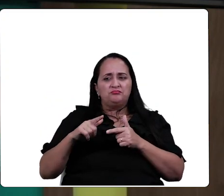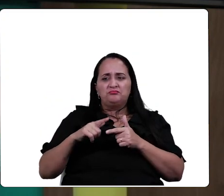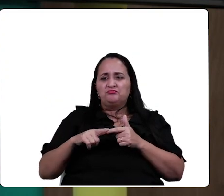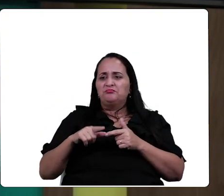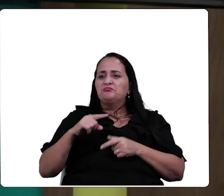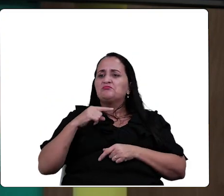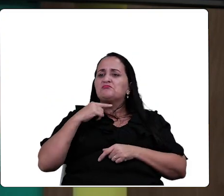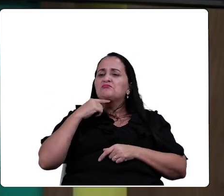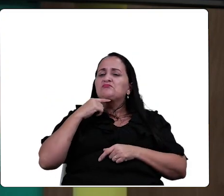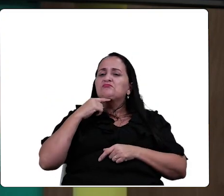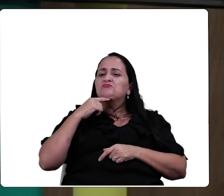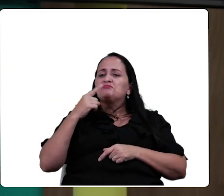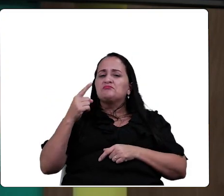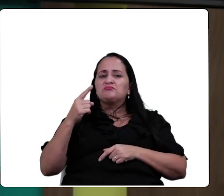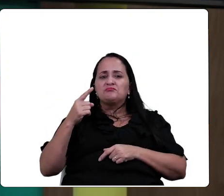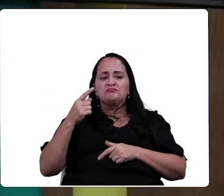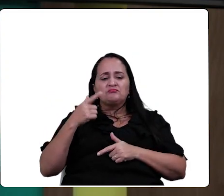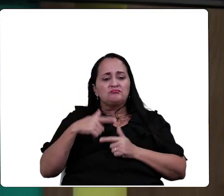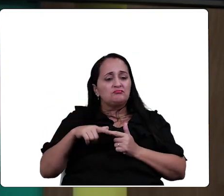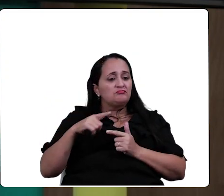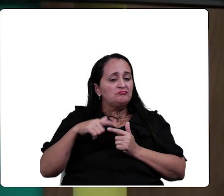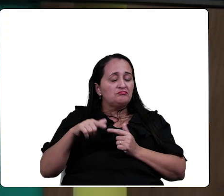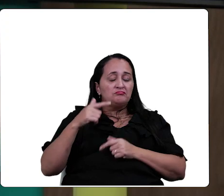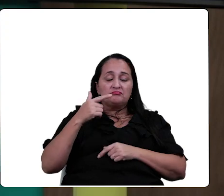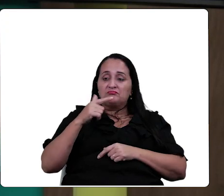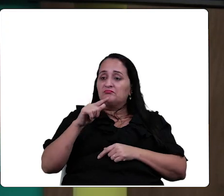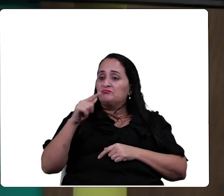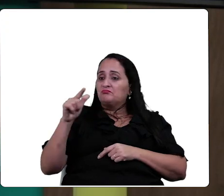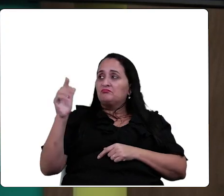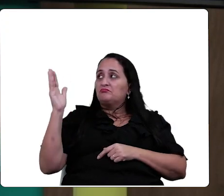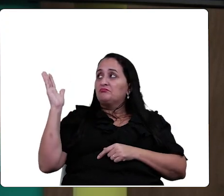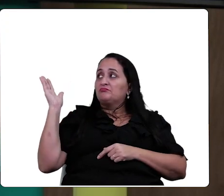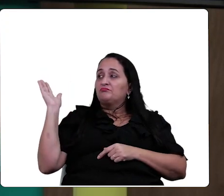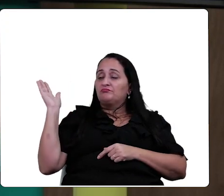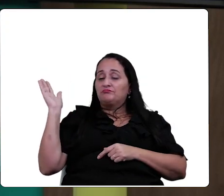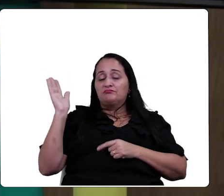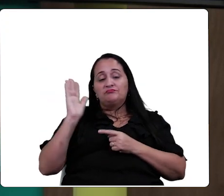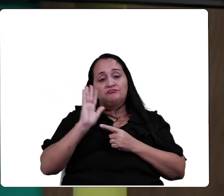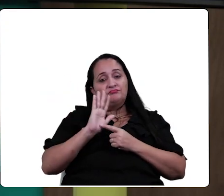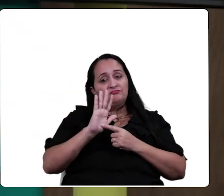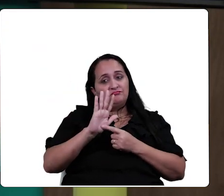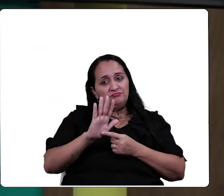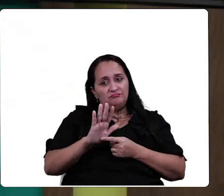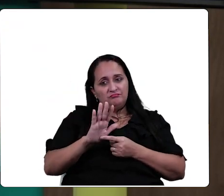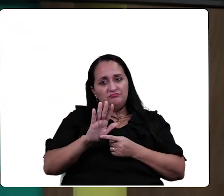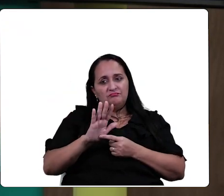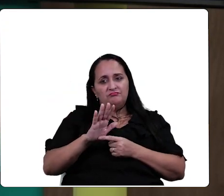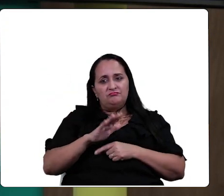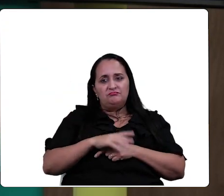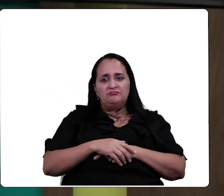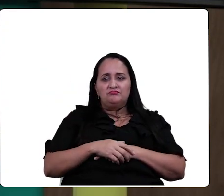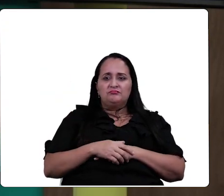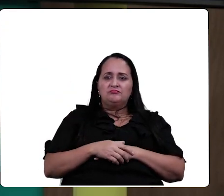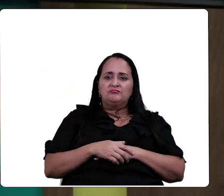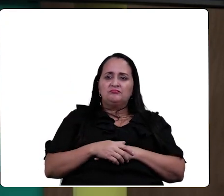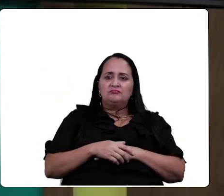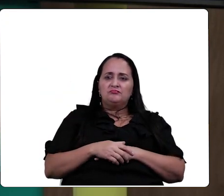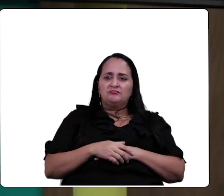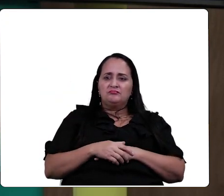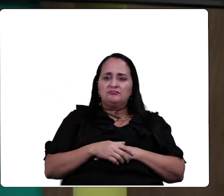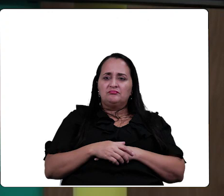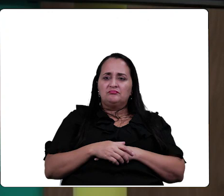problema, né? Não resolve esse problema que a charge está ilustrando, tá bom? Então,